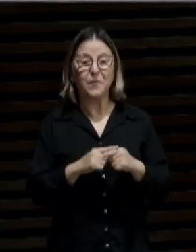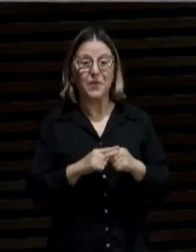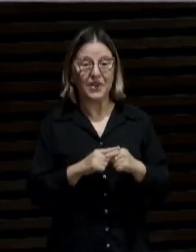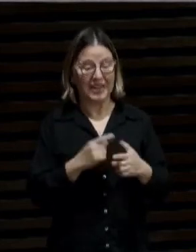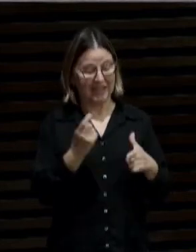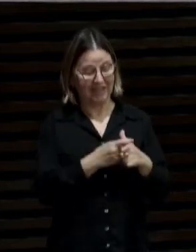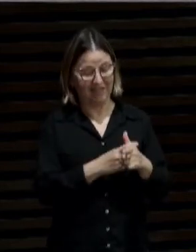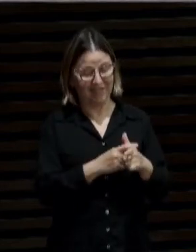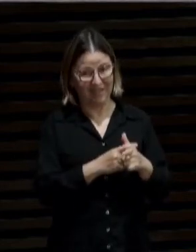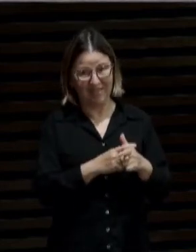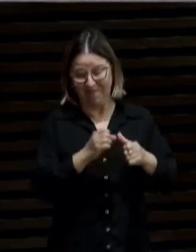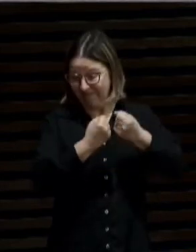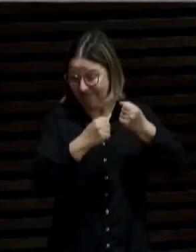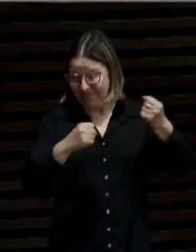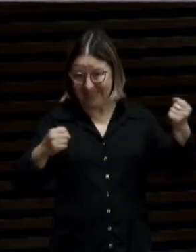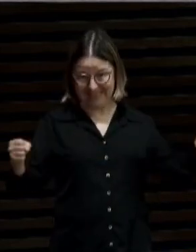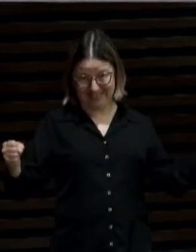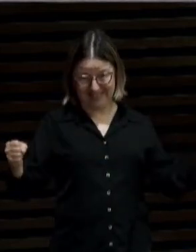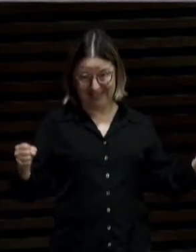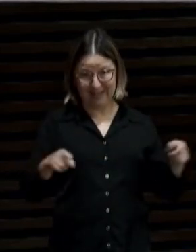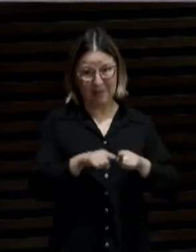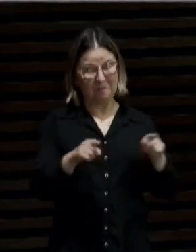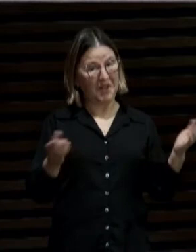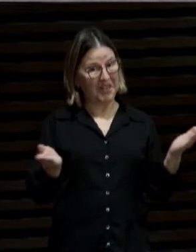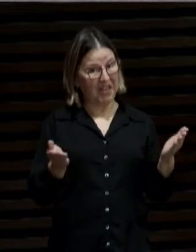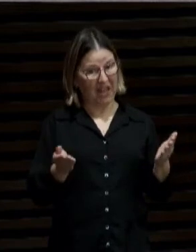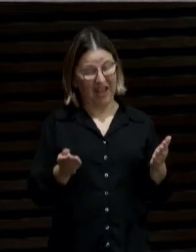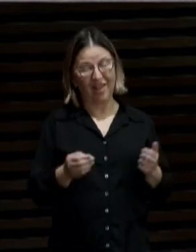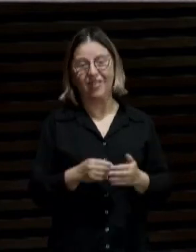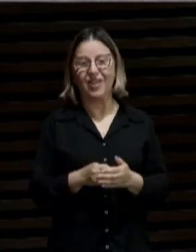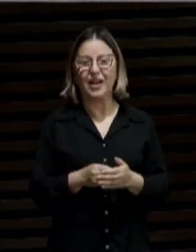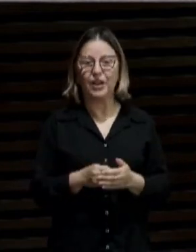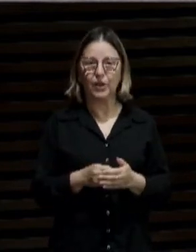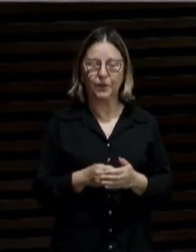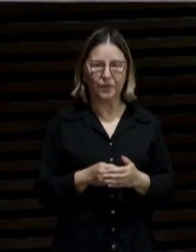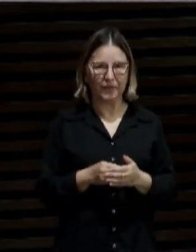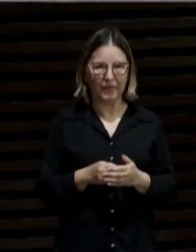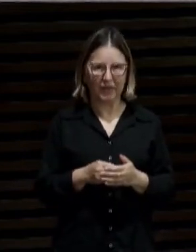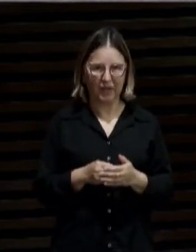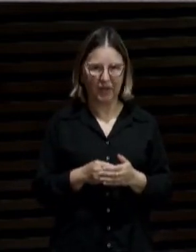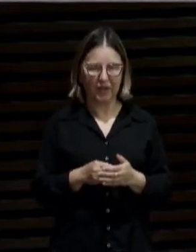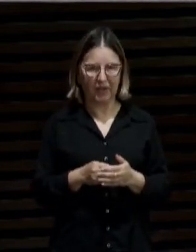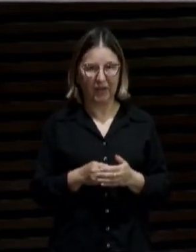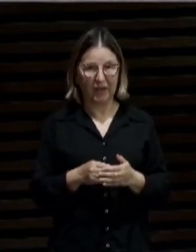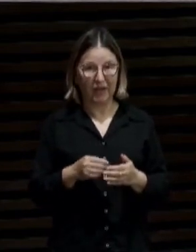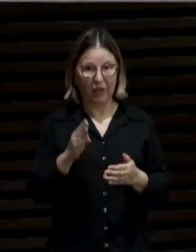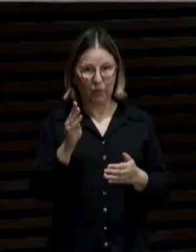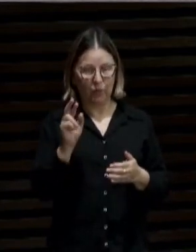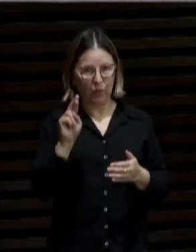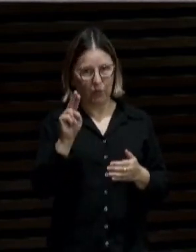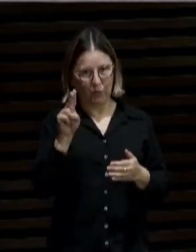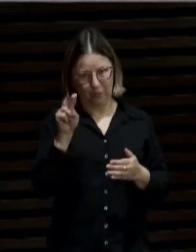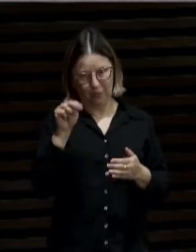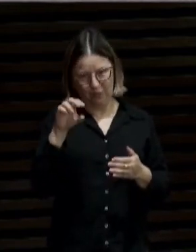amenizada aqui, mas agora, ele que se vire. Vou dar uma entrada e agora o Bruno paga o resto. Não. Quando Cristo pagou o preço pelos nossos